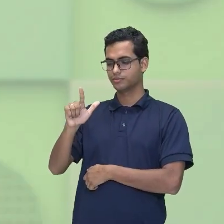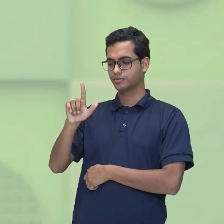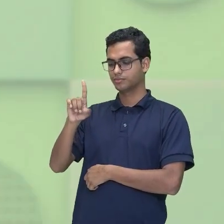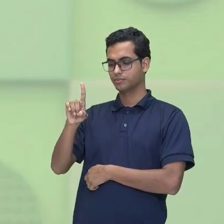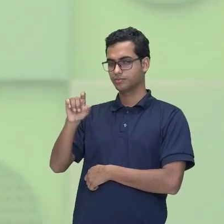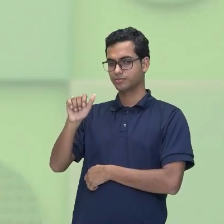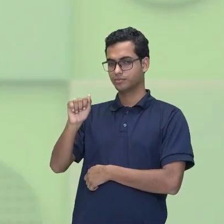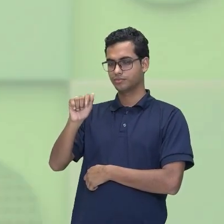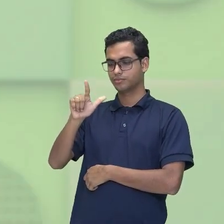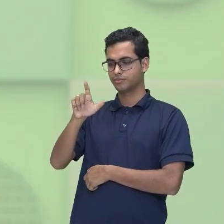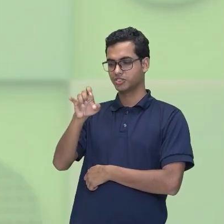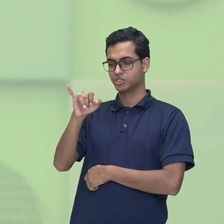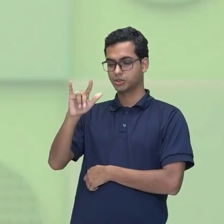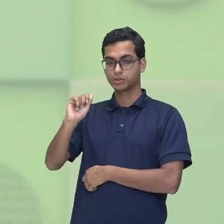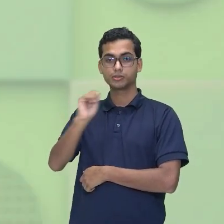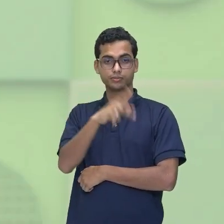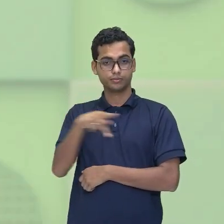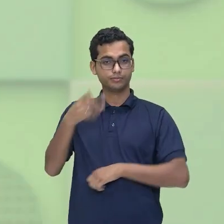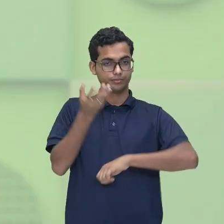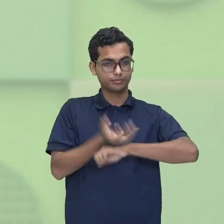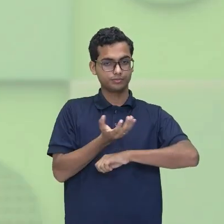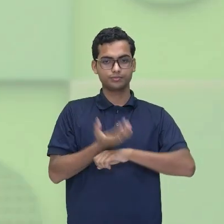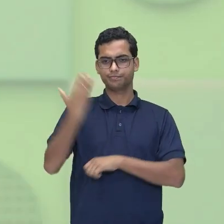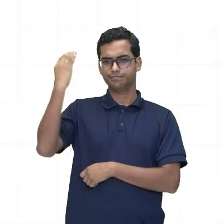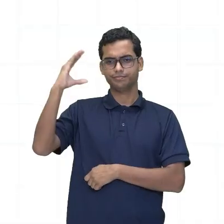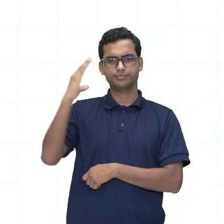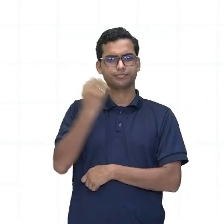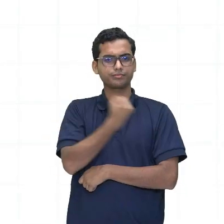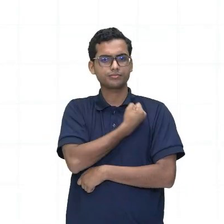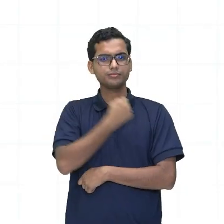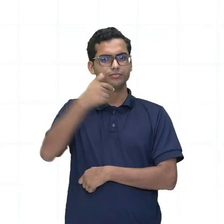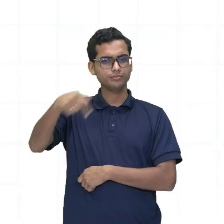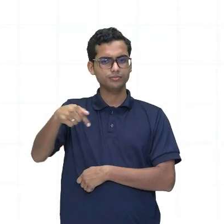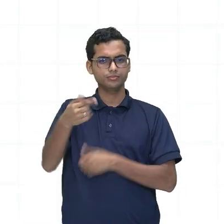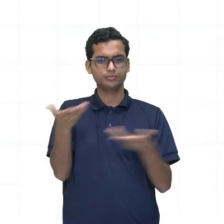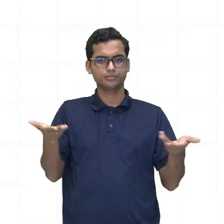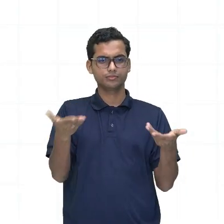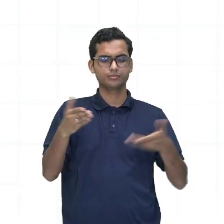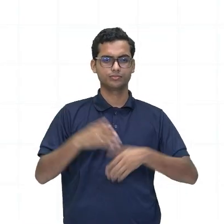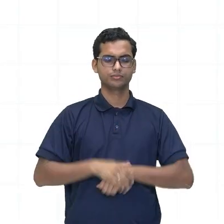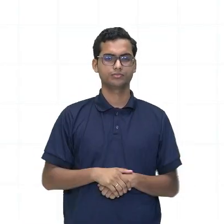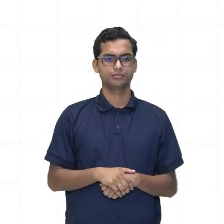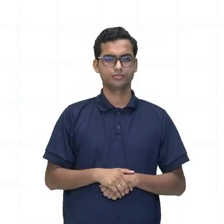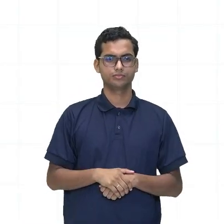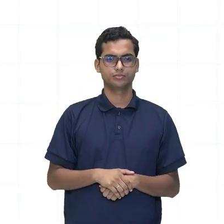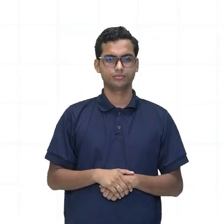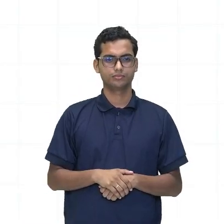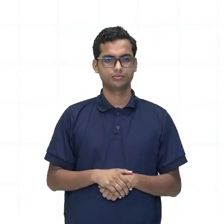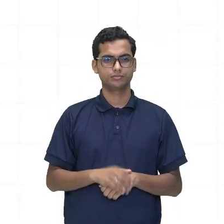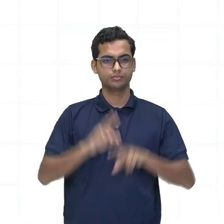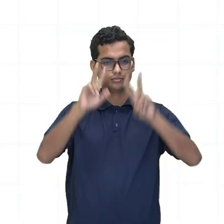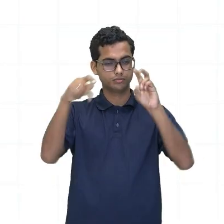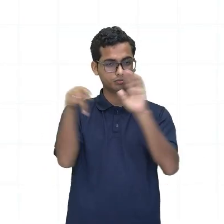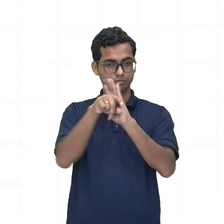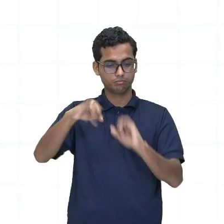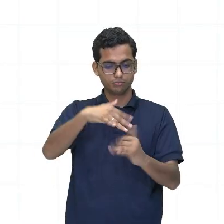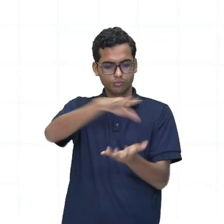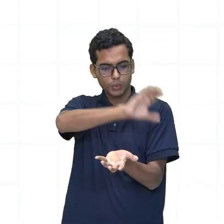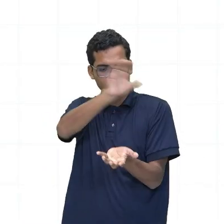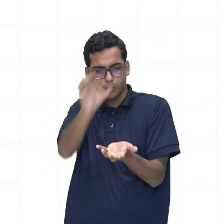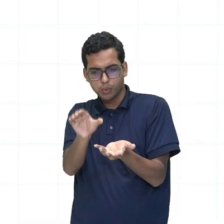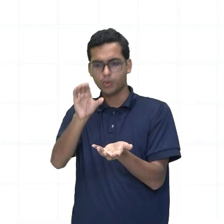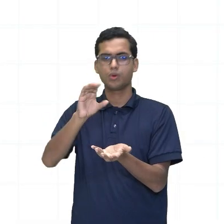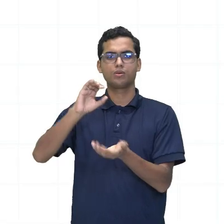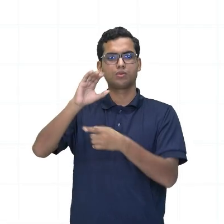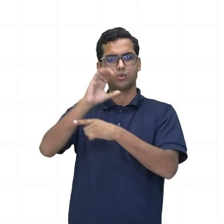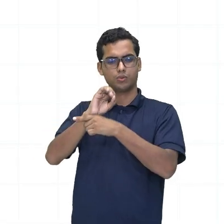Ciências, e vamos para a nossa aula de número 7, com objeto de conhecimento camada de ozônio,